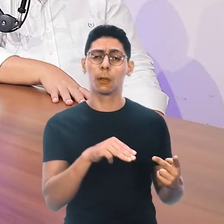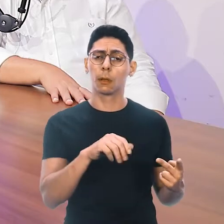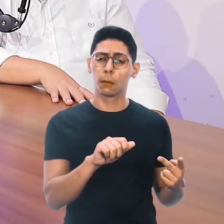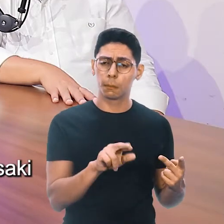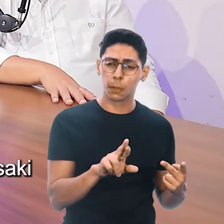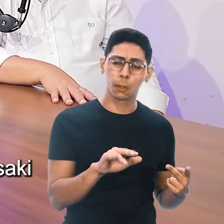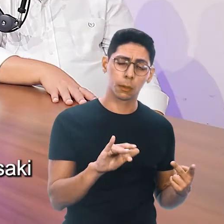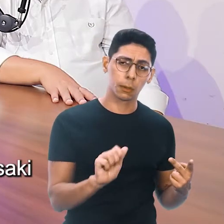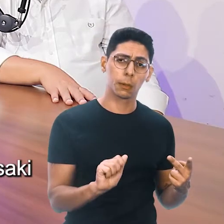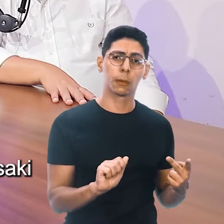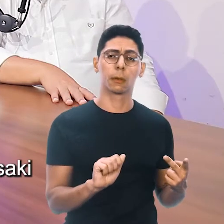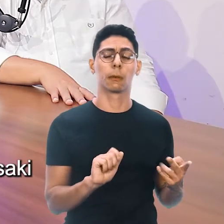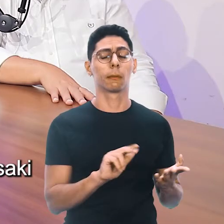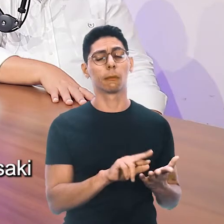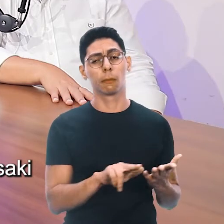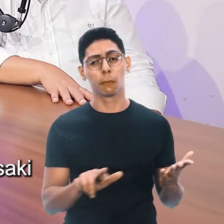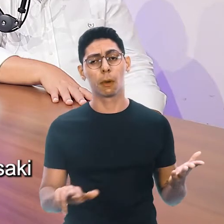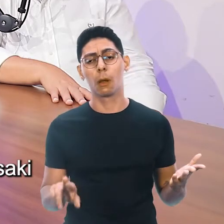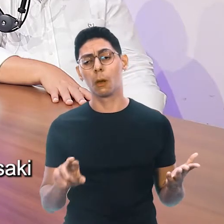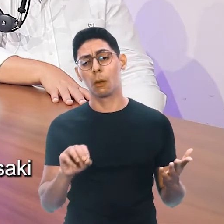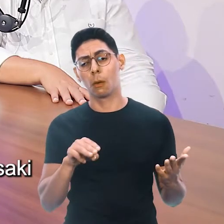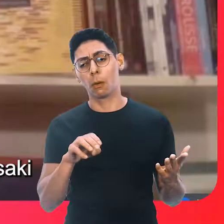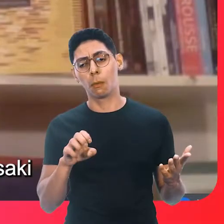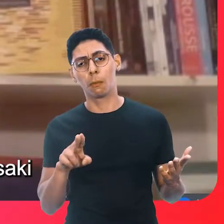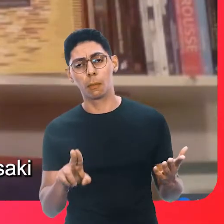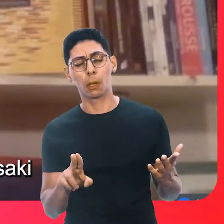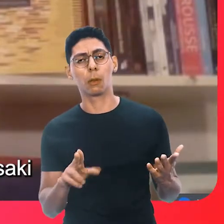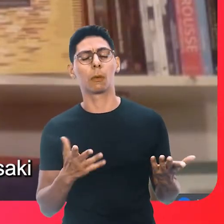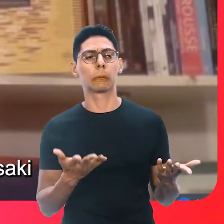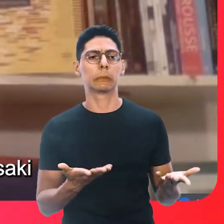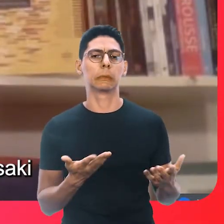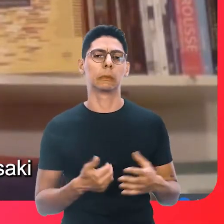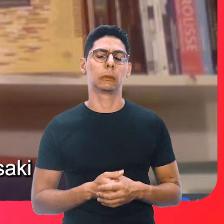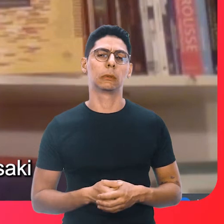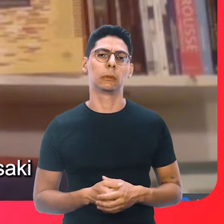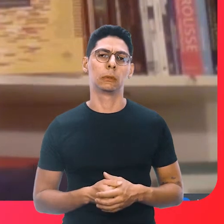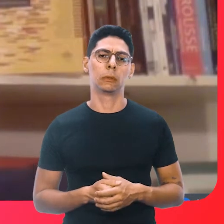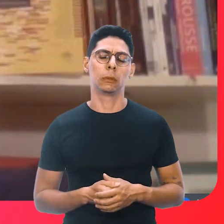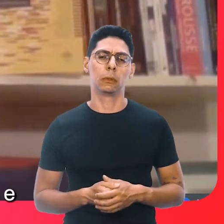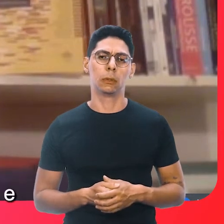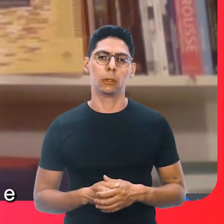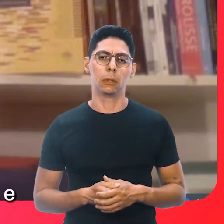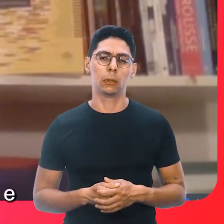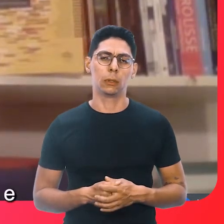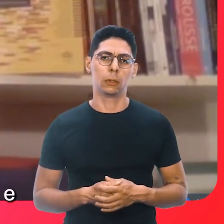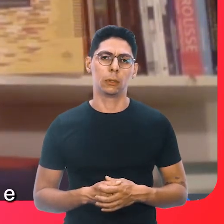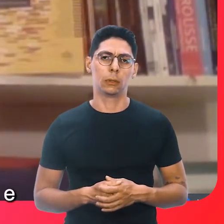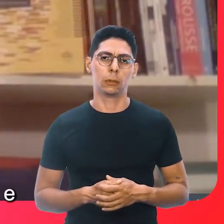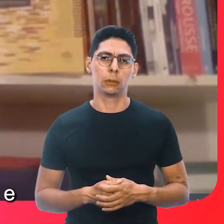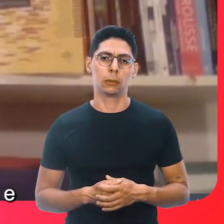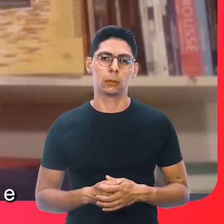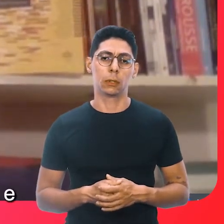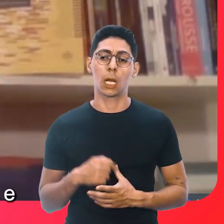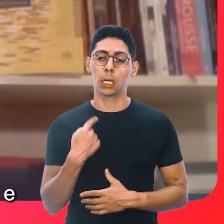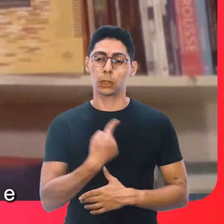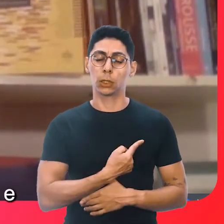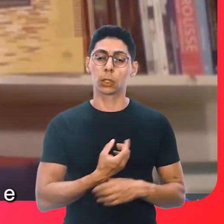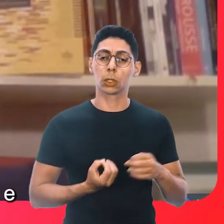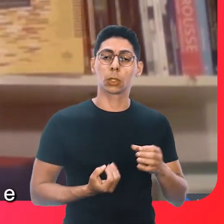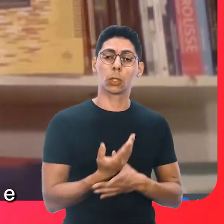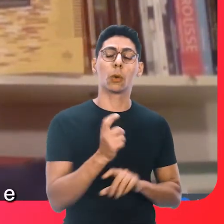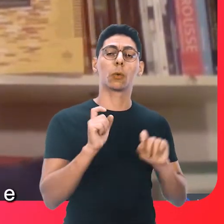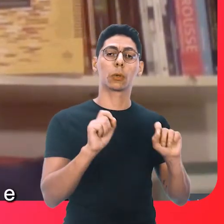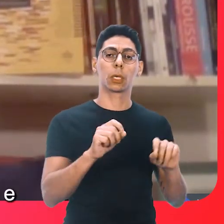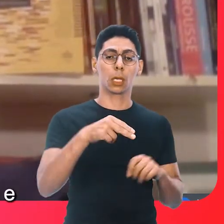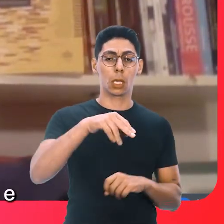Guarda, e o Romeu Sasaki, e outras pessoas, nós criamos o NID, Núcleo